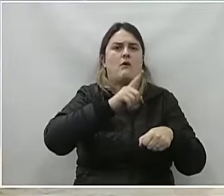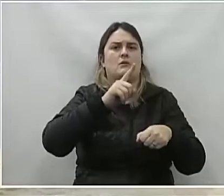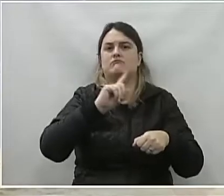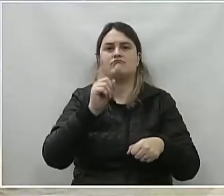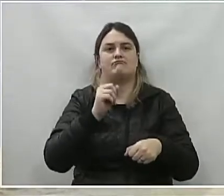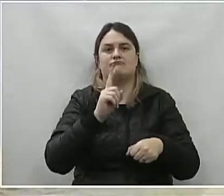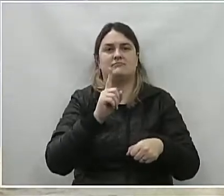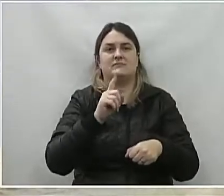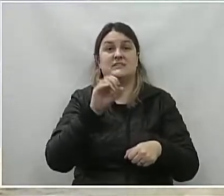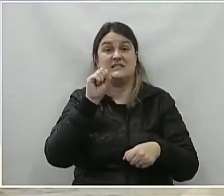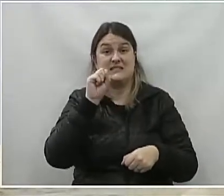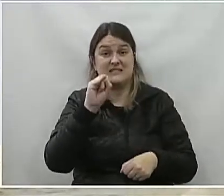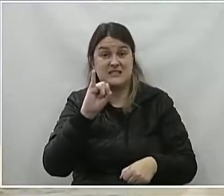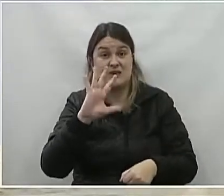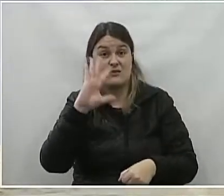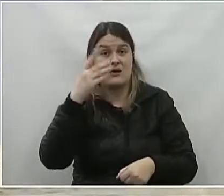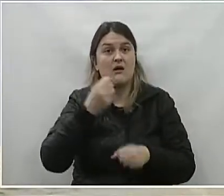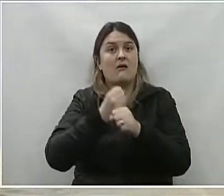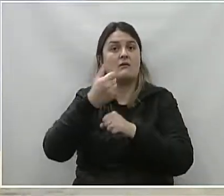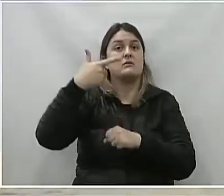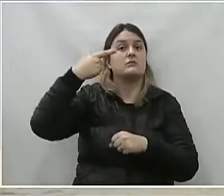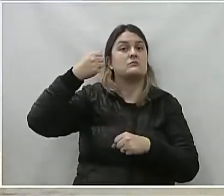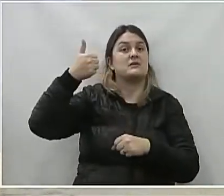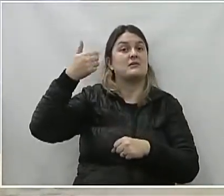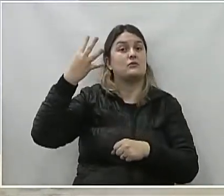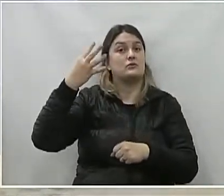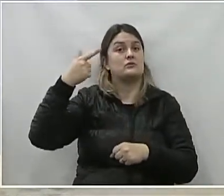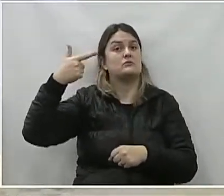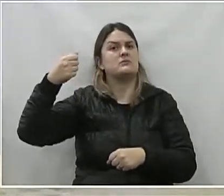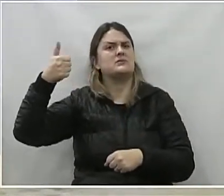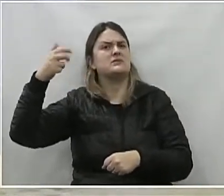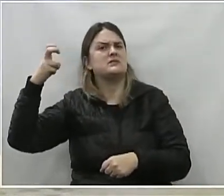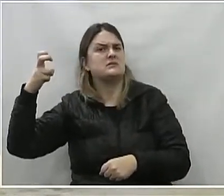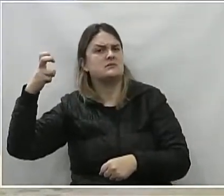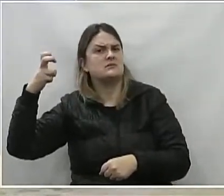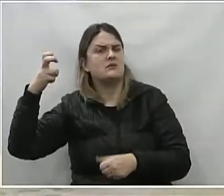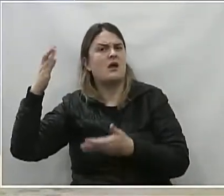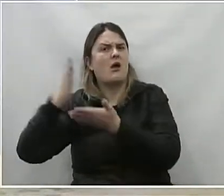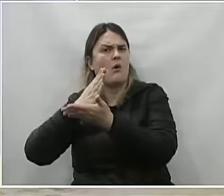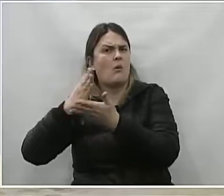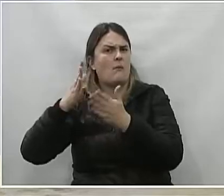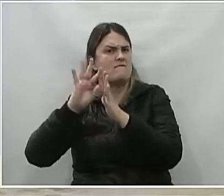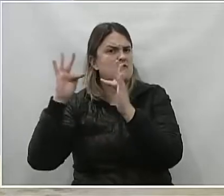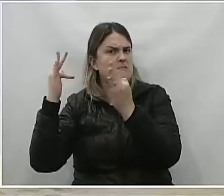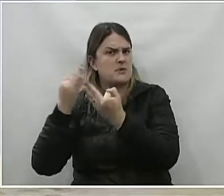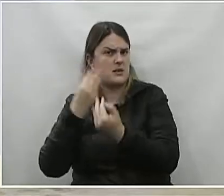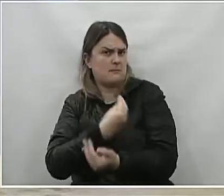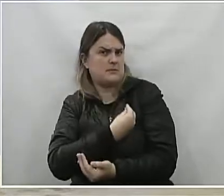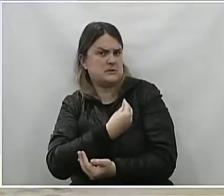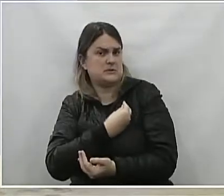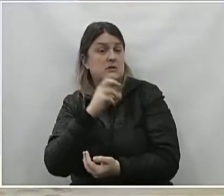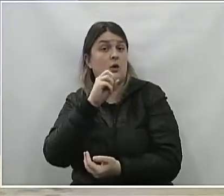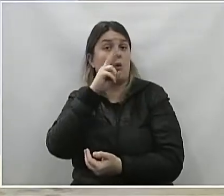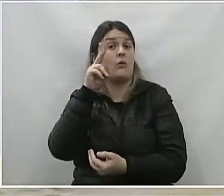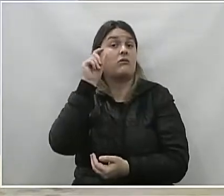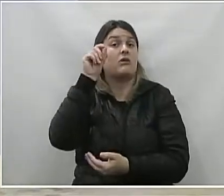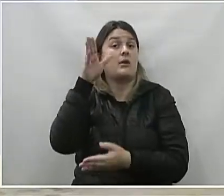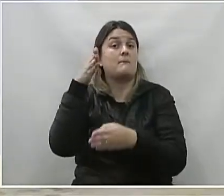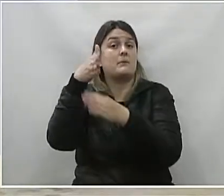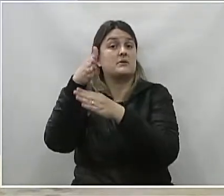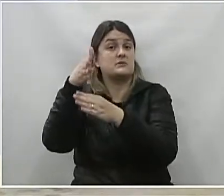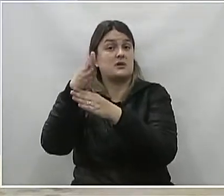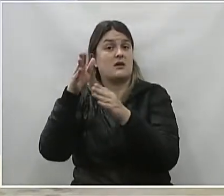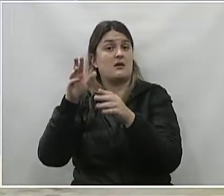Então, se isso aconteceu em 2014 e 2015, algumas famílias que ali estavam, ou aquelas que participavam